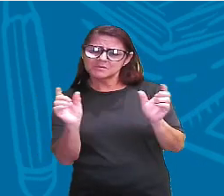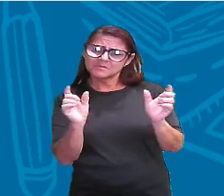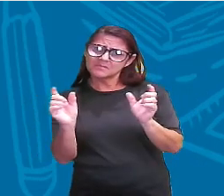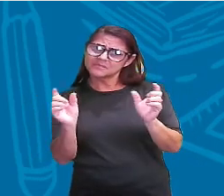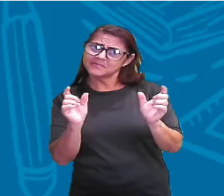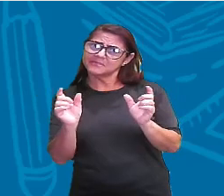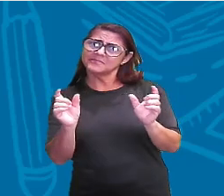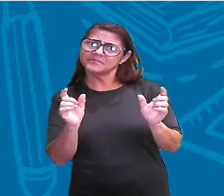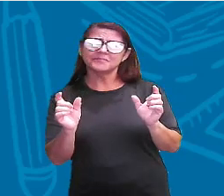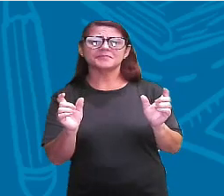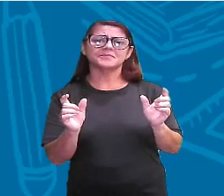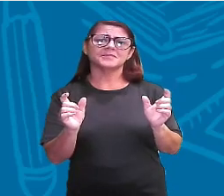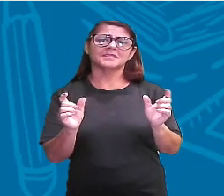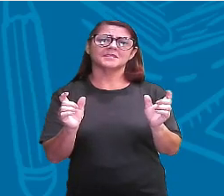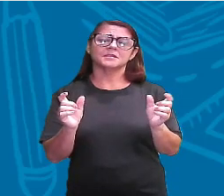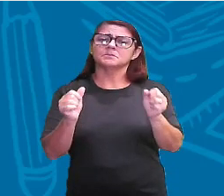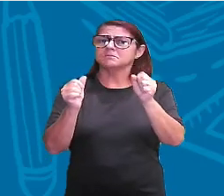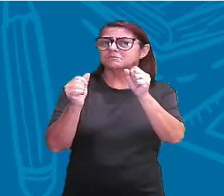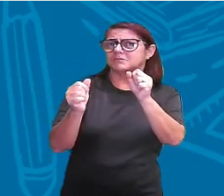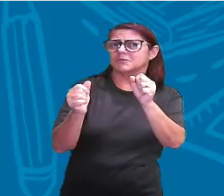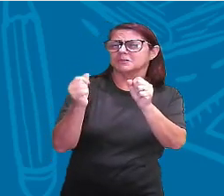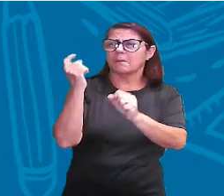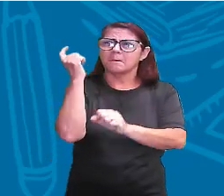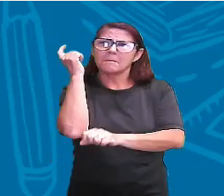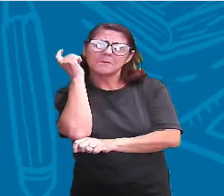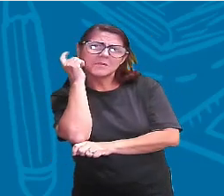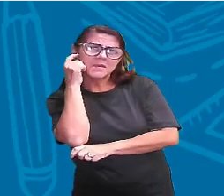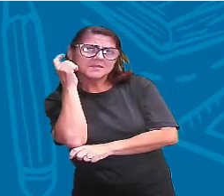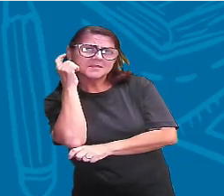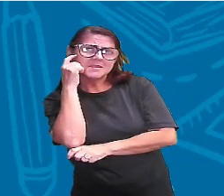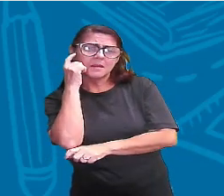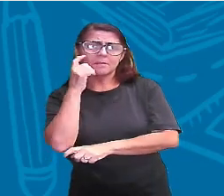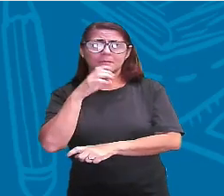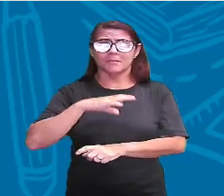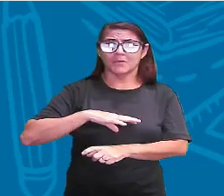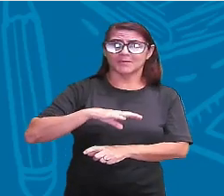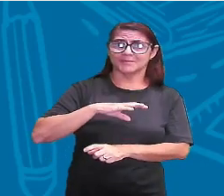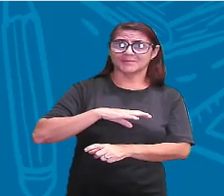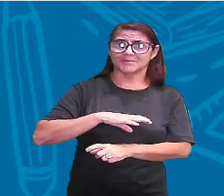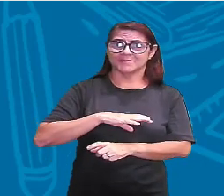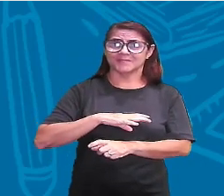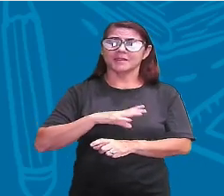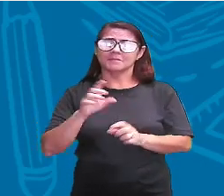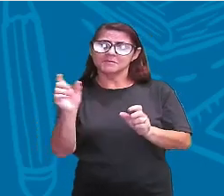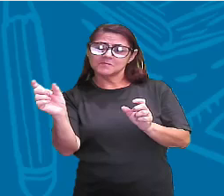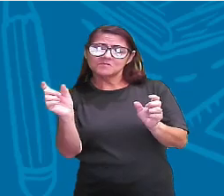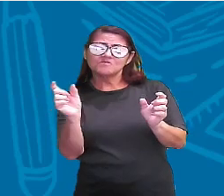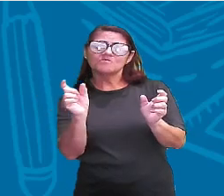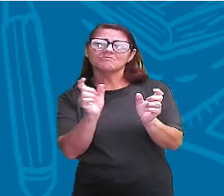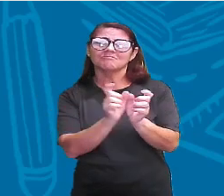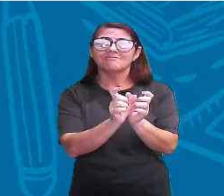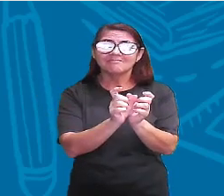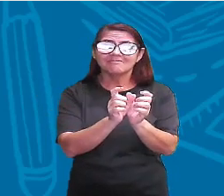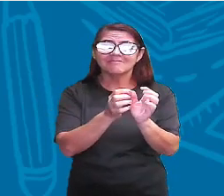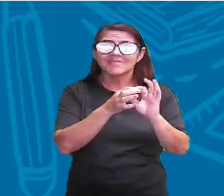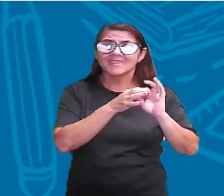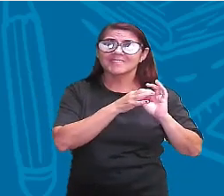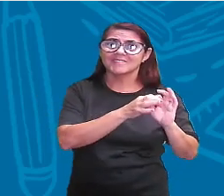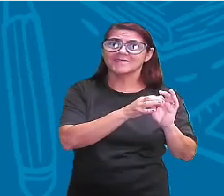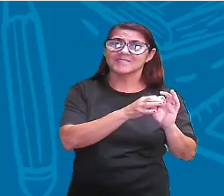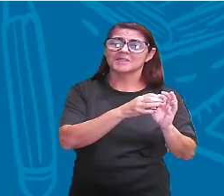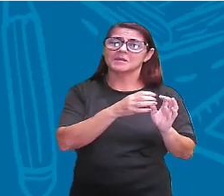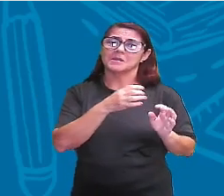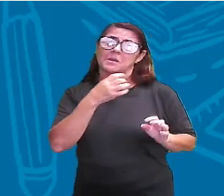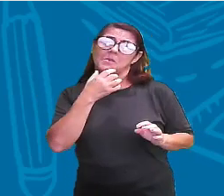pode ter uma semelhança, a gente pode pensar um pouquinho na língua portuguesa e aí encaixar na língua inglesa. Então, eu costumo dizer